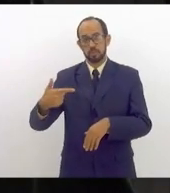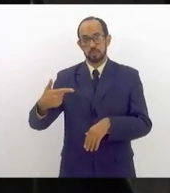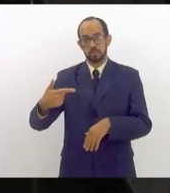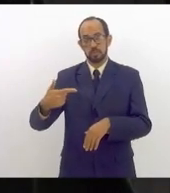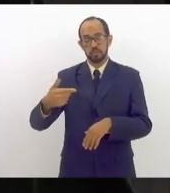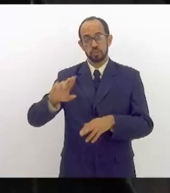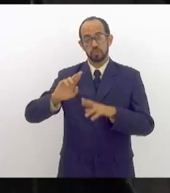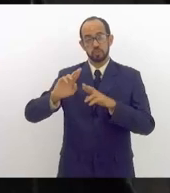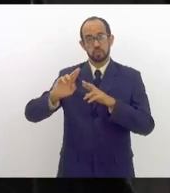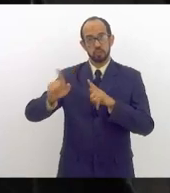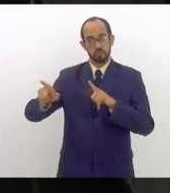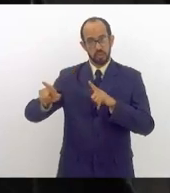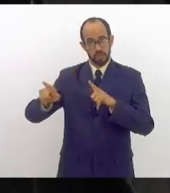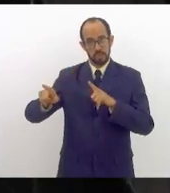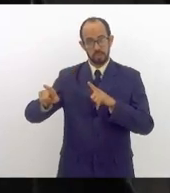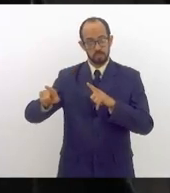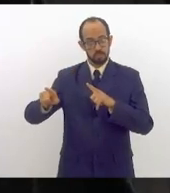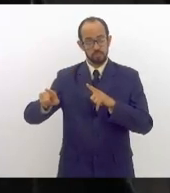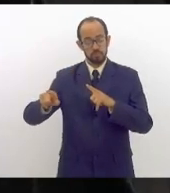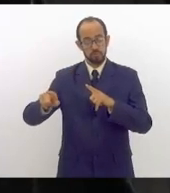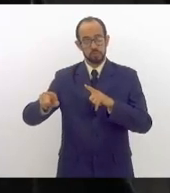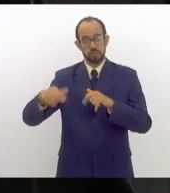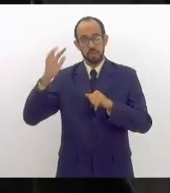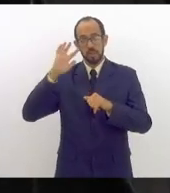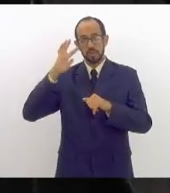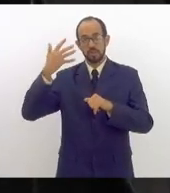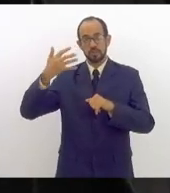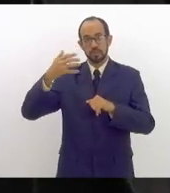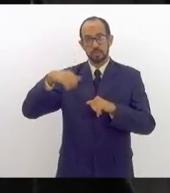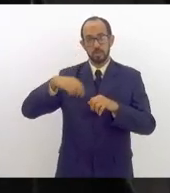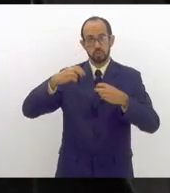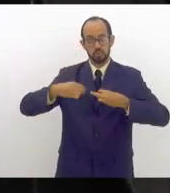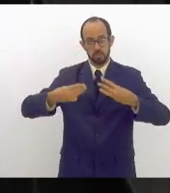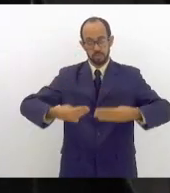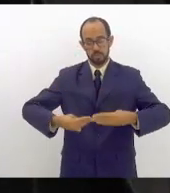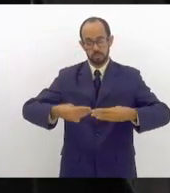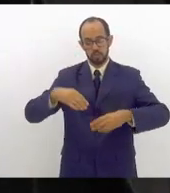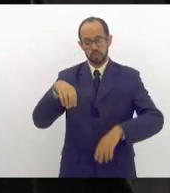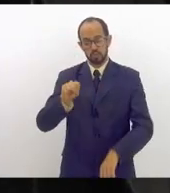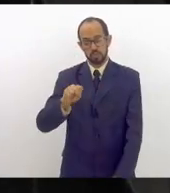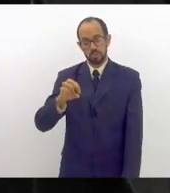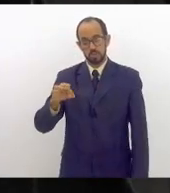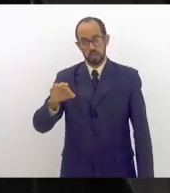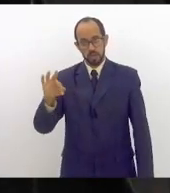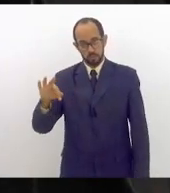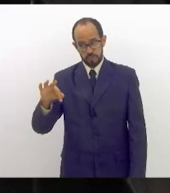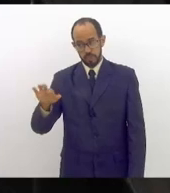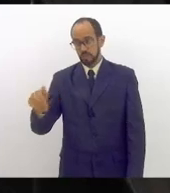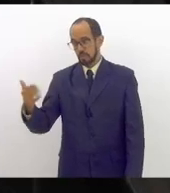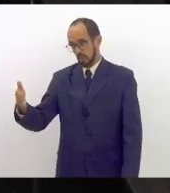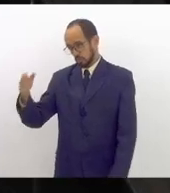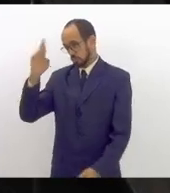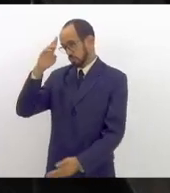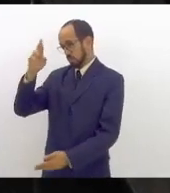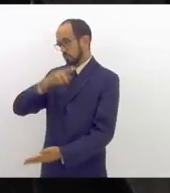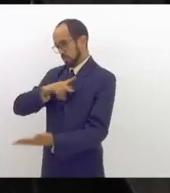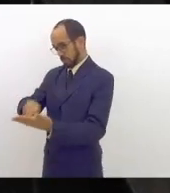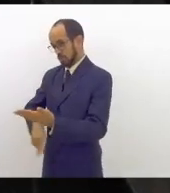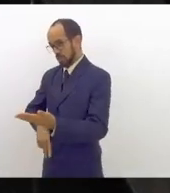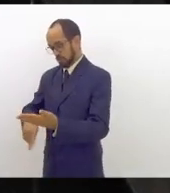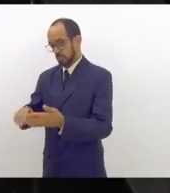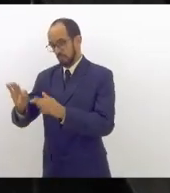contrariando a decisão do ministro do Supremo. Então, senhor presidente, para